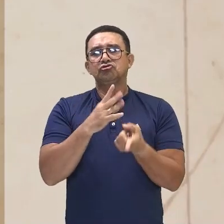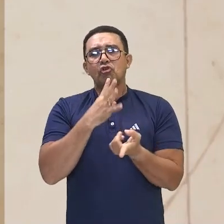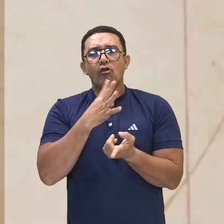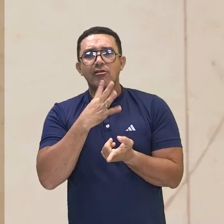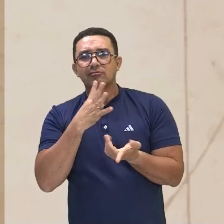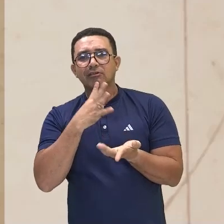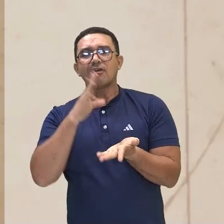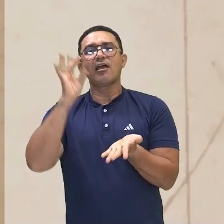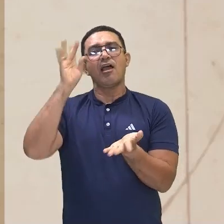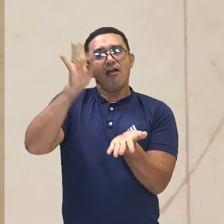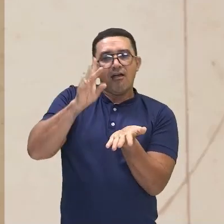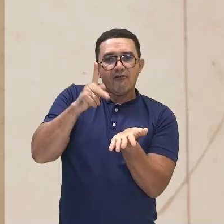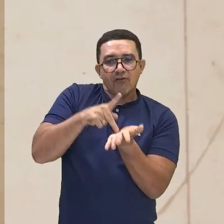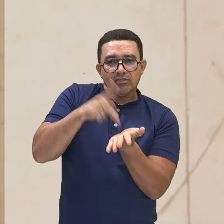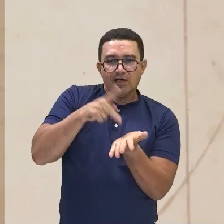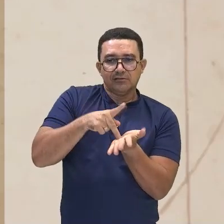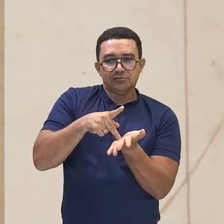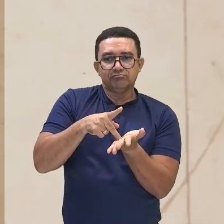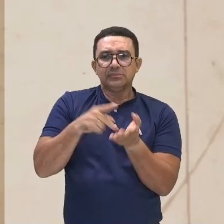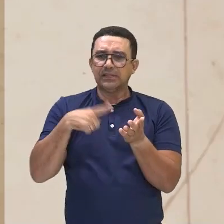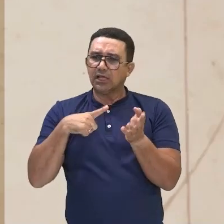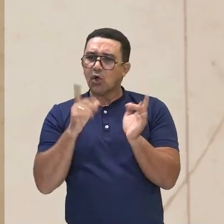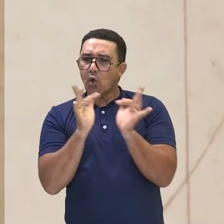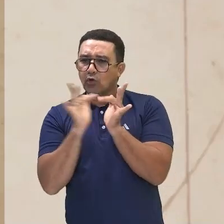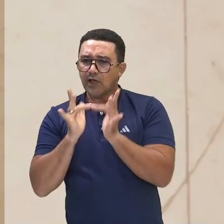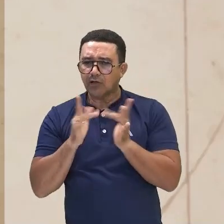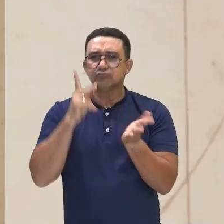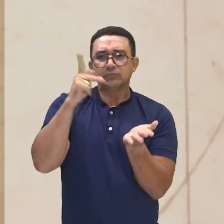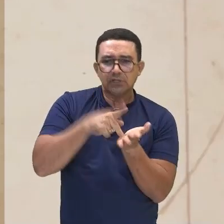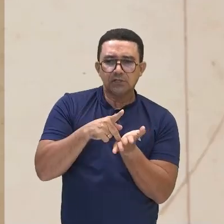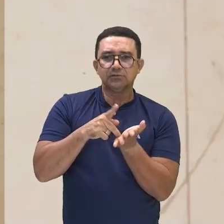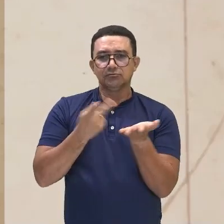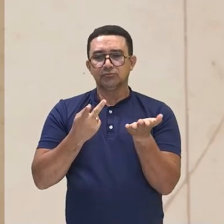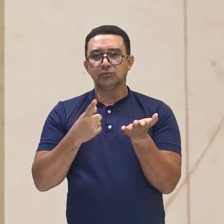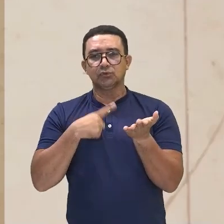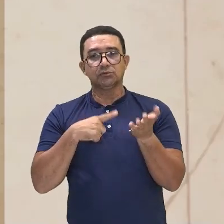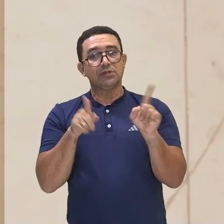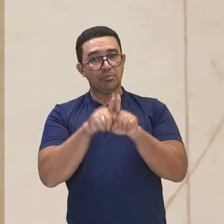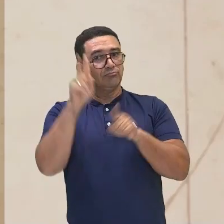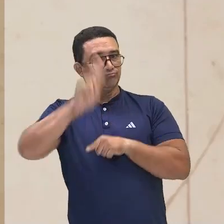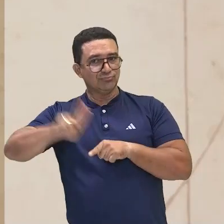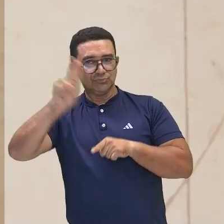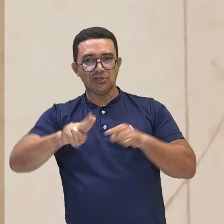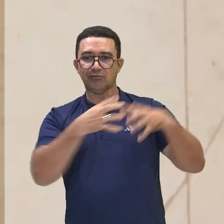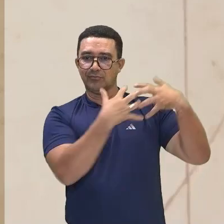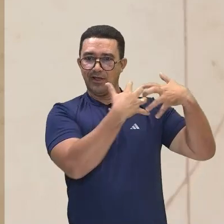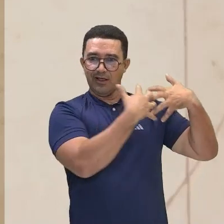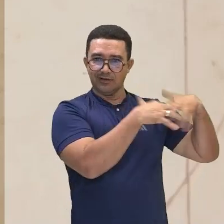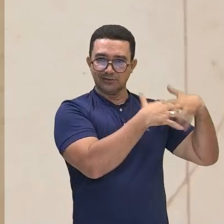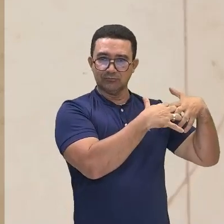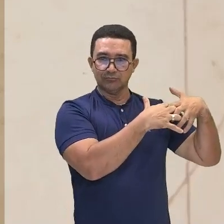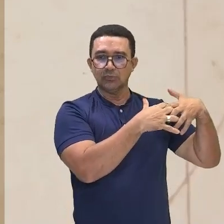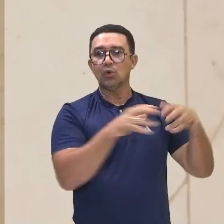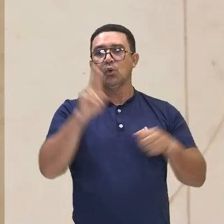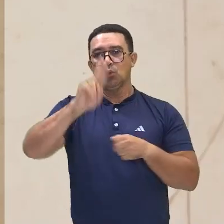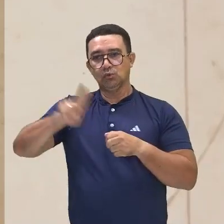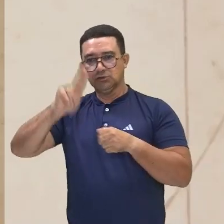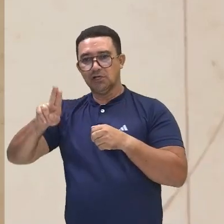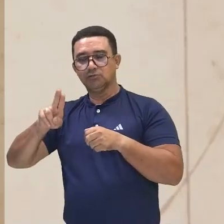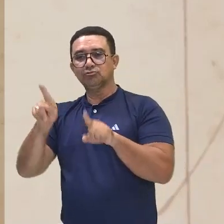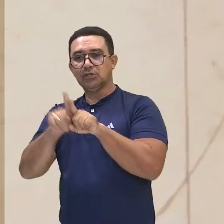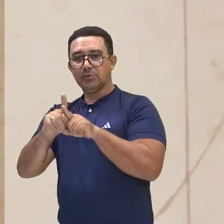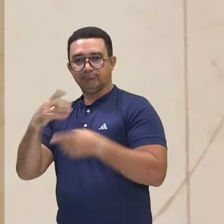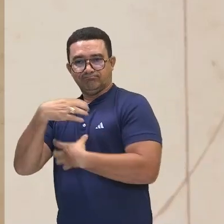entrar em contato com a realidade. Uma através da razão, o racionalismo, a outra através das